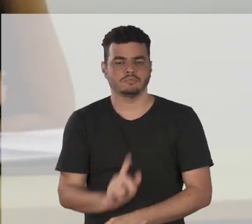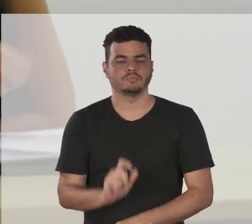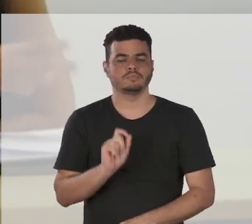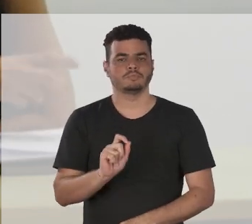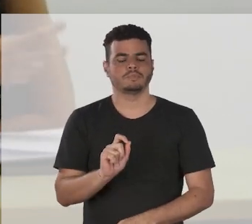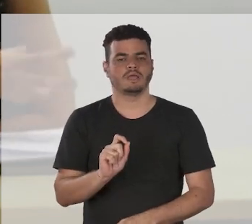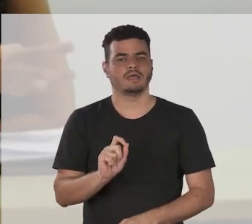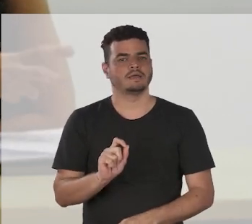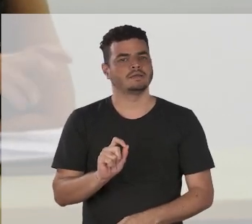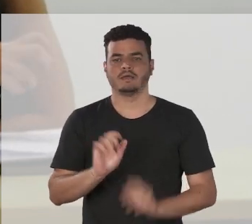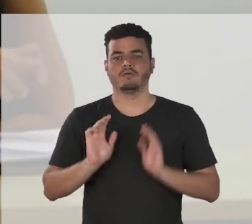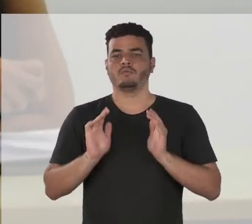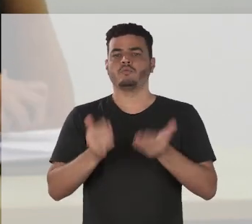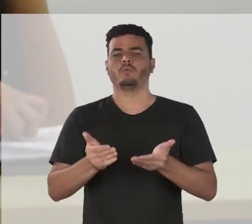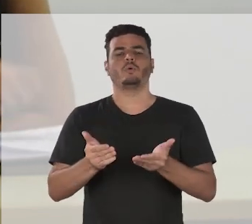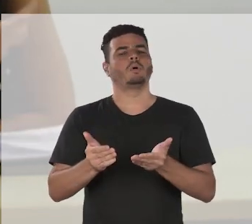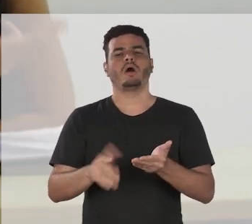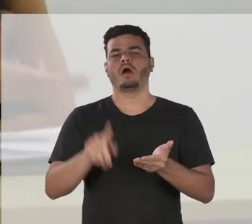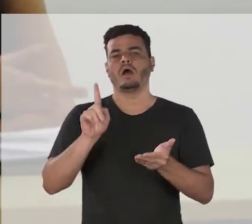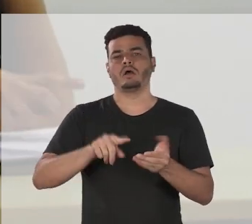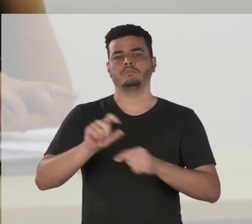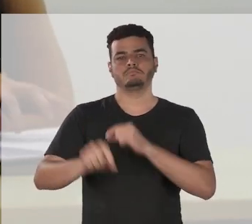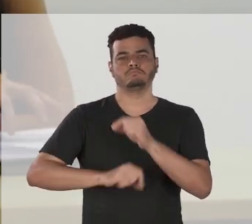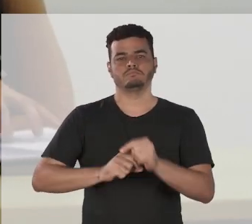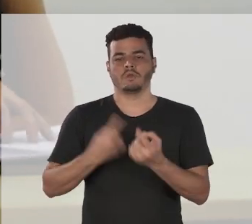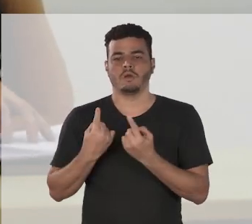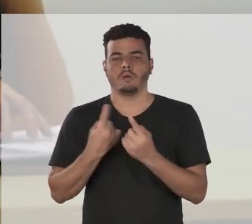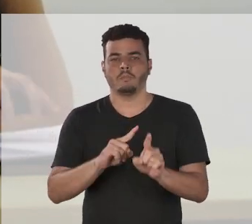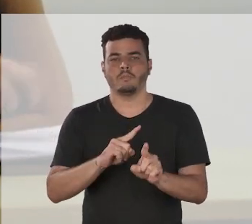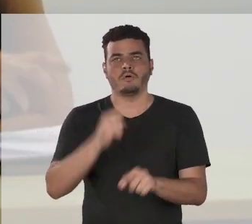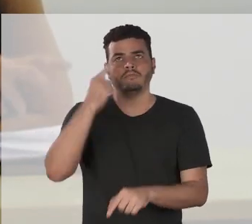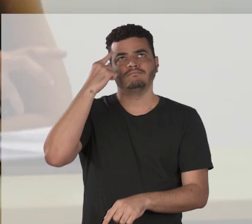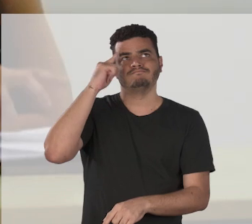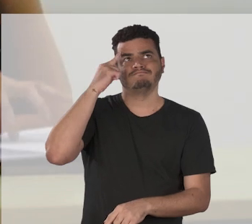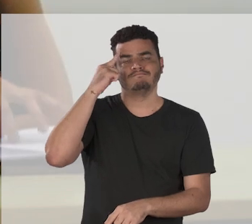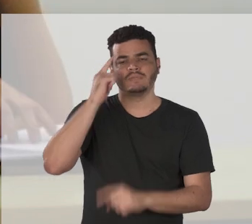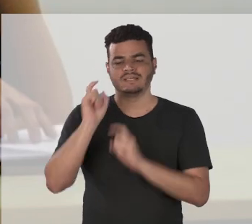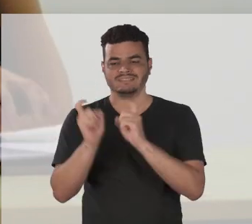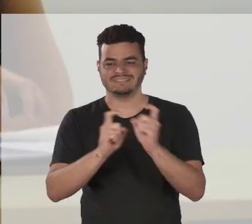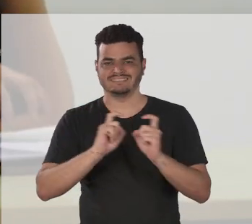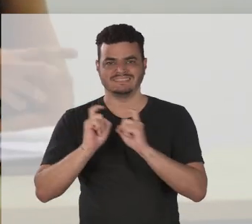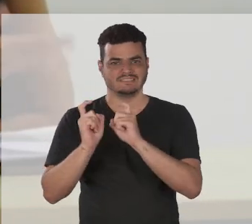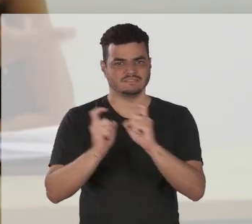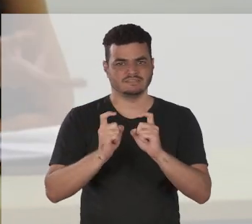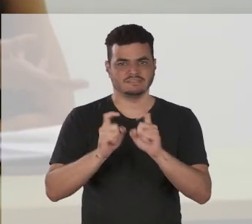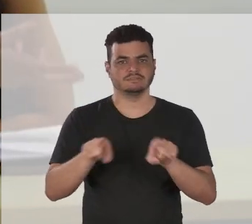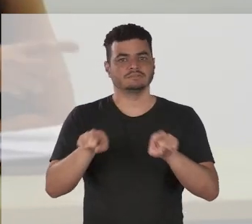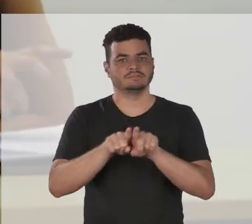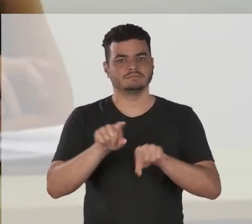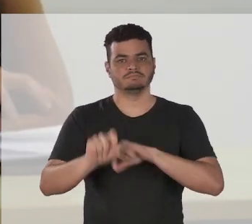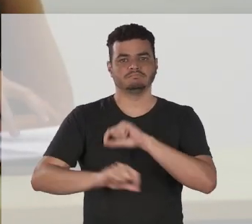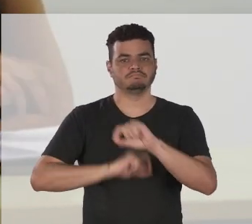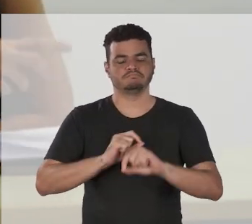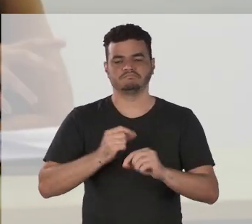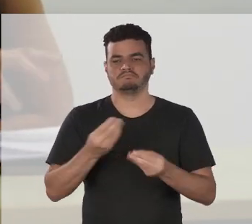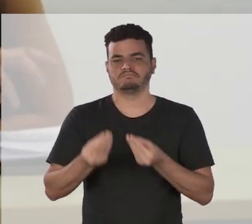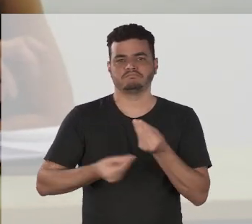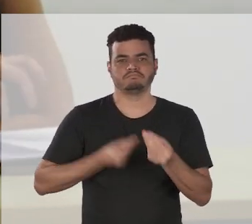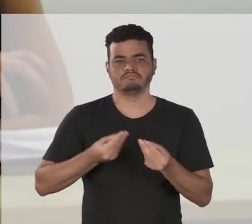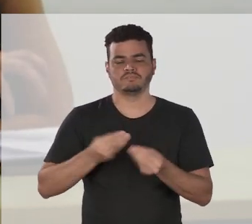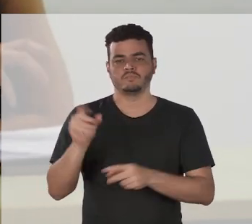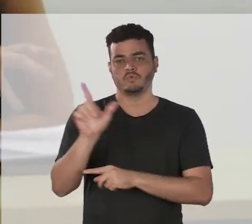Bom, e nesse grupo justamente o foco é gerar uma reflexão sobre esses gêneros e entre eles